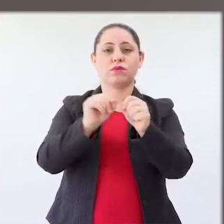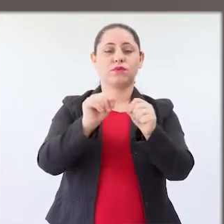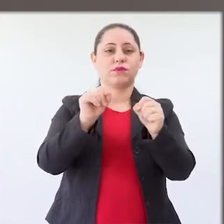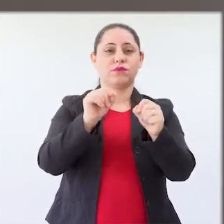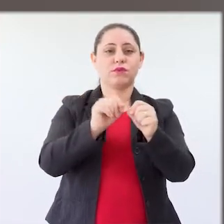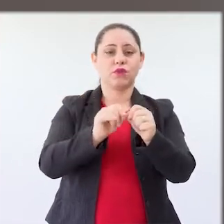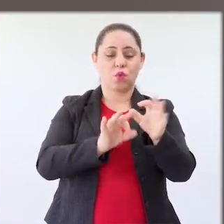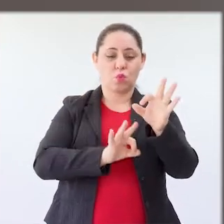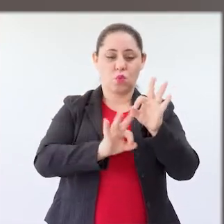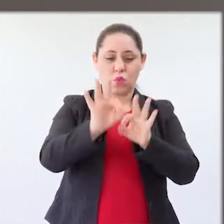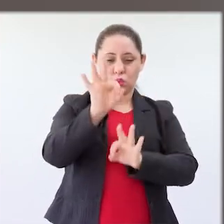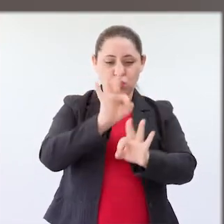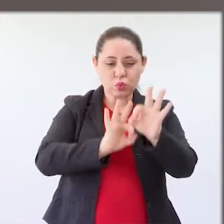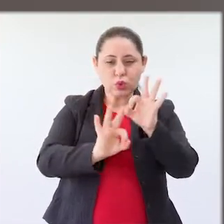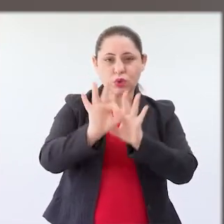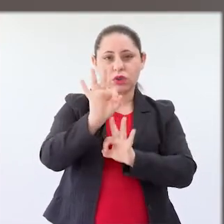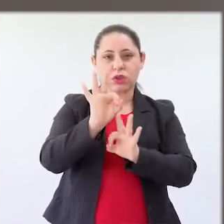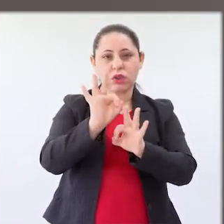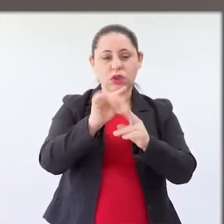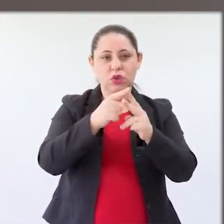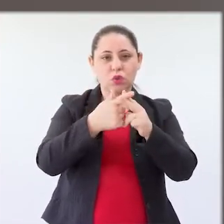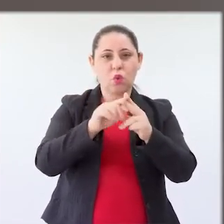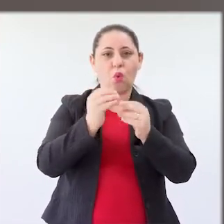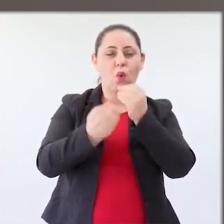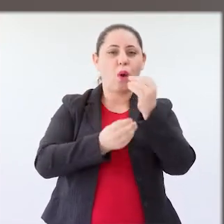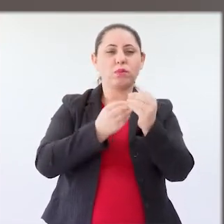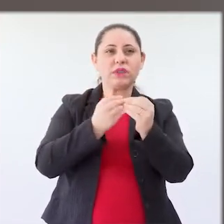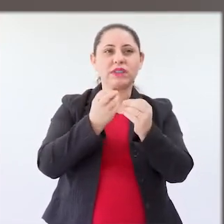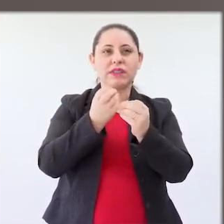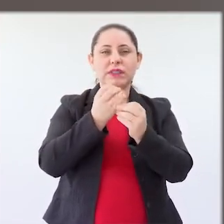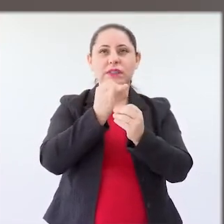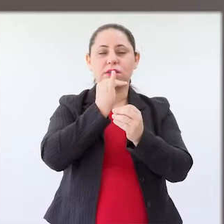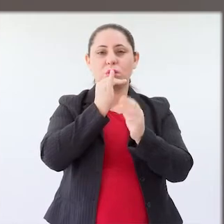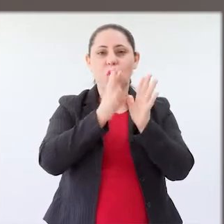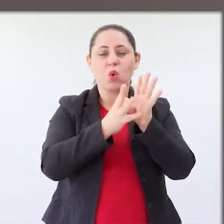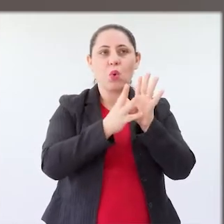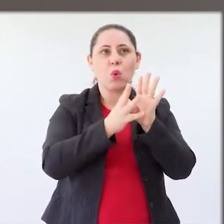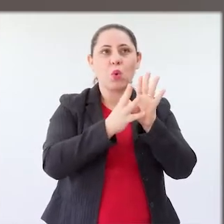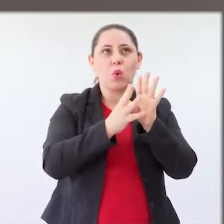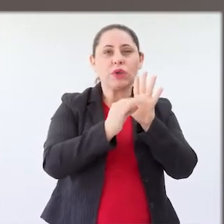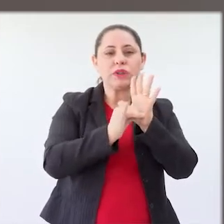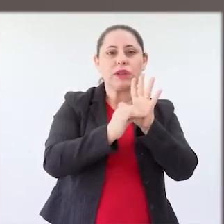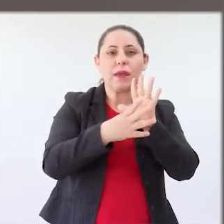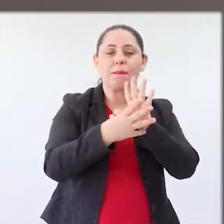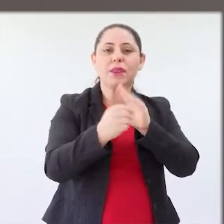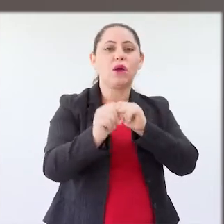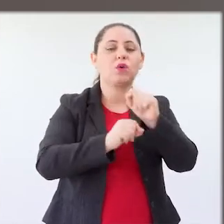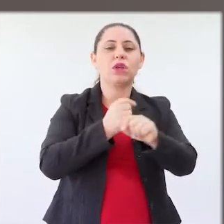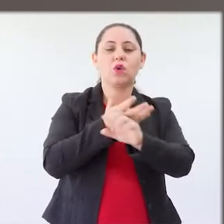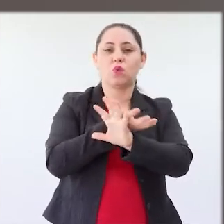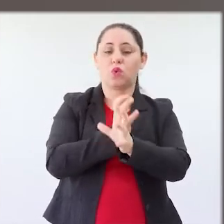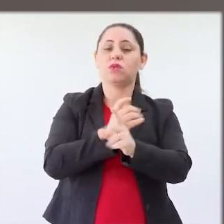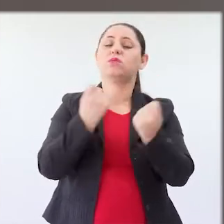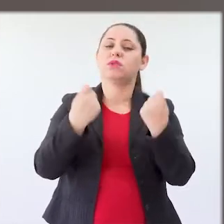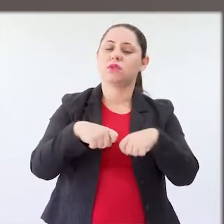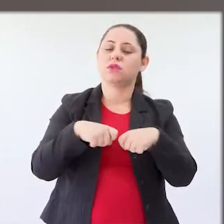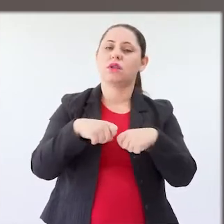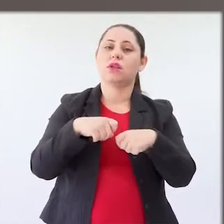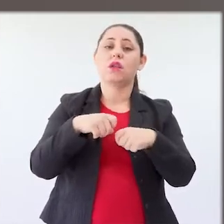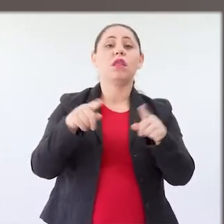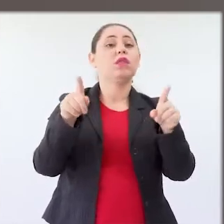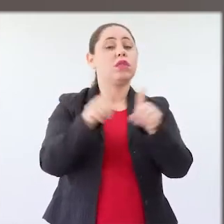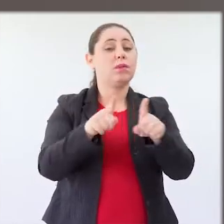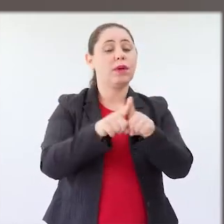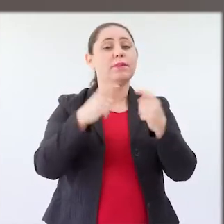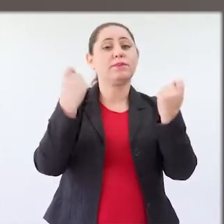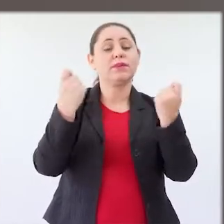locais para fazer uma estruturação, como se fosse um osso mesmo, por isso que eles precisam ser firmes. E tem alguns locais, como